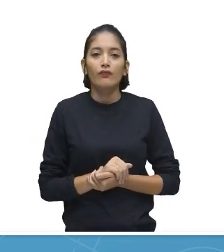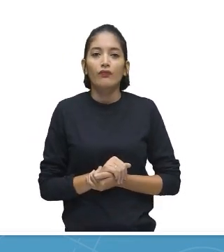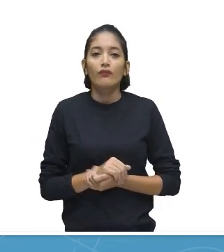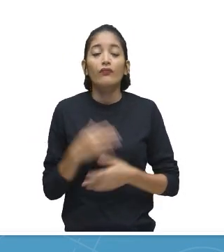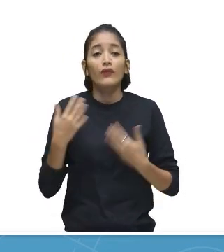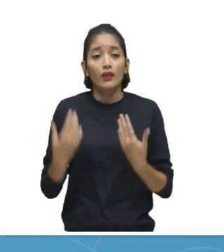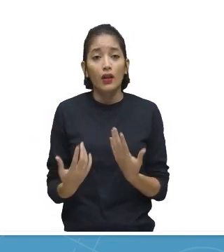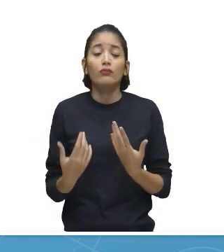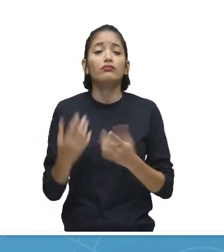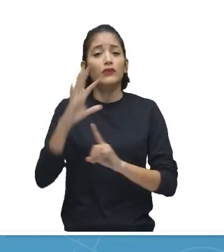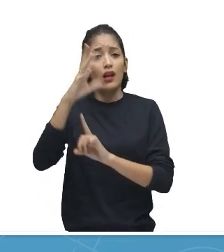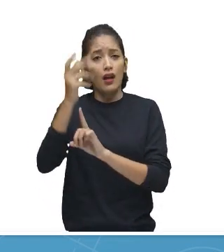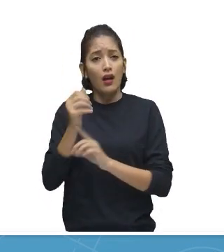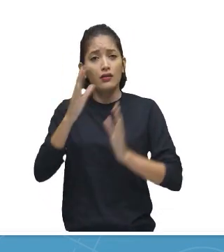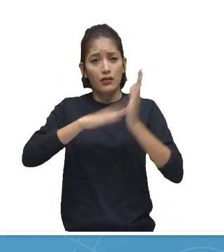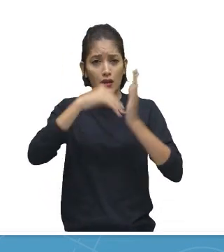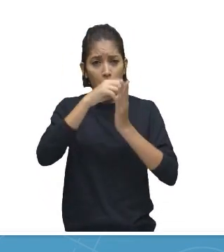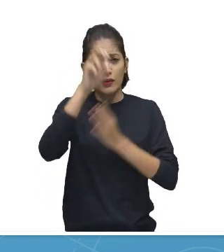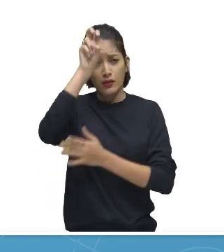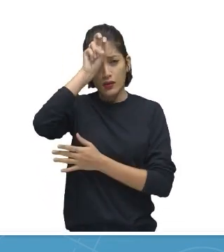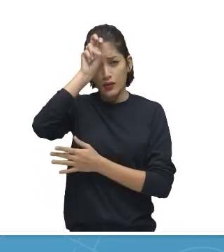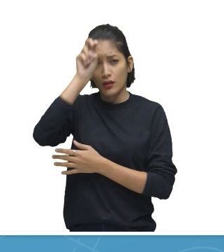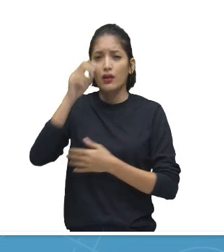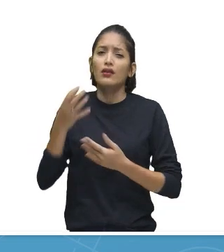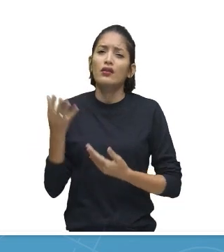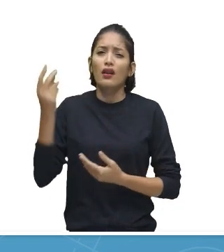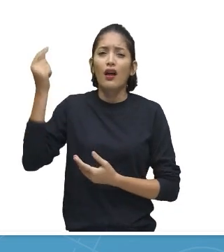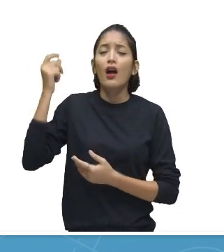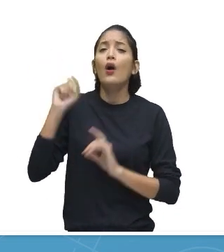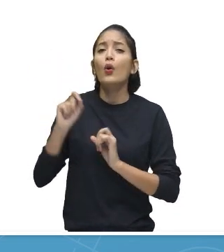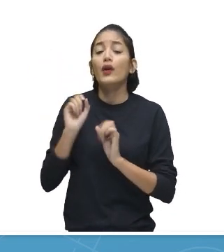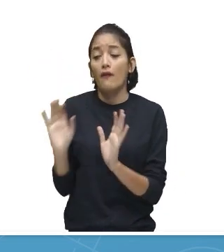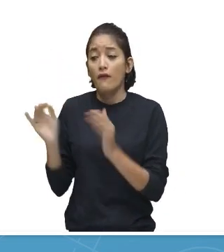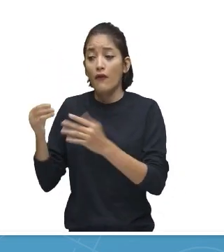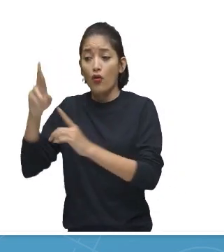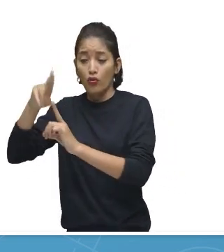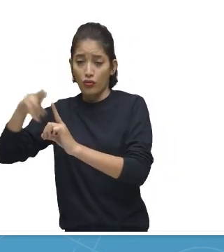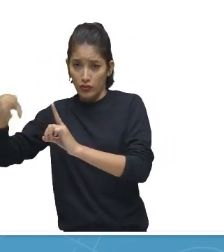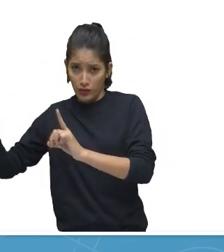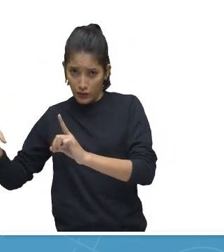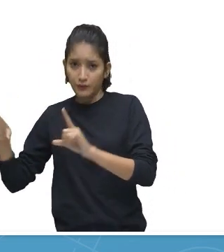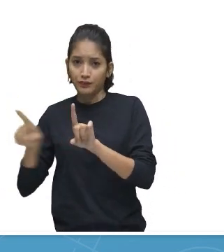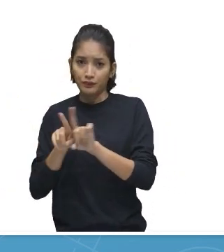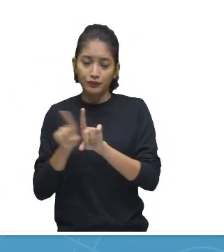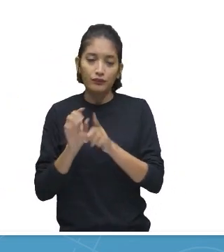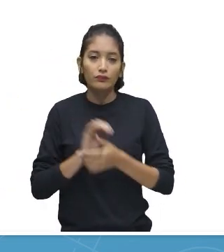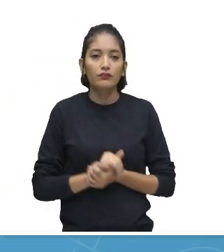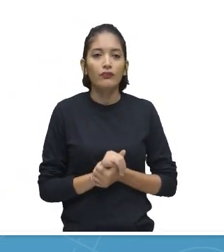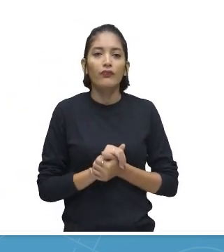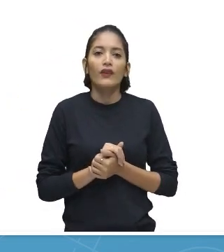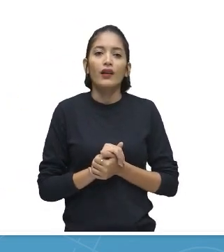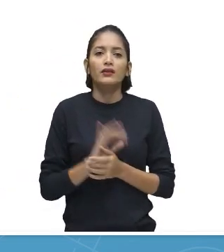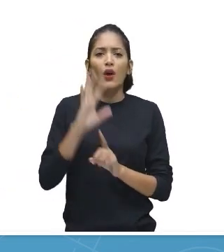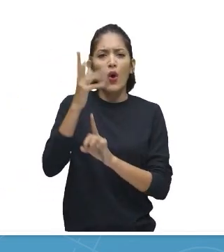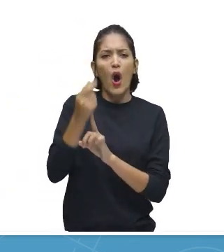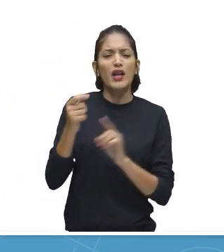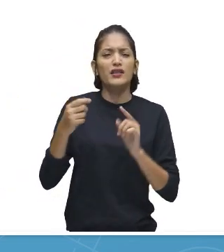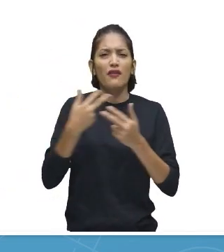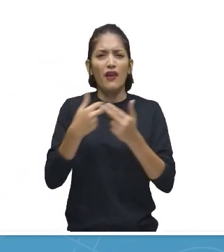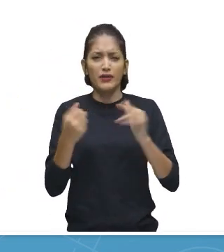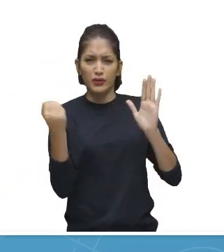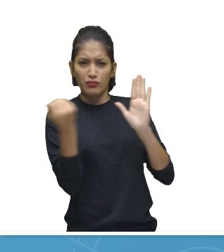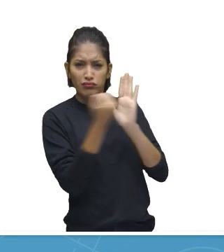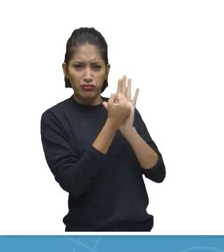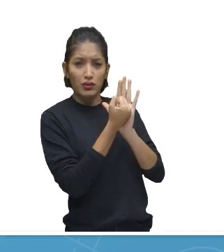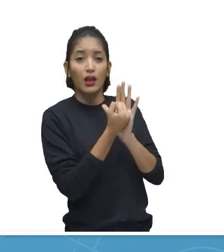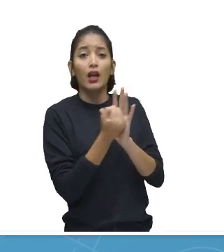aspecto cultural mais significativo do Egito antigo era a religião, que tudo orientava. Uma arte com muitos símbolos, que representa sobretudo